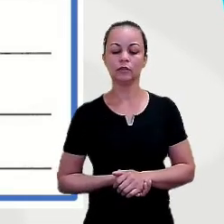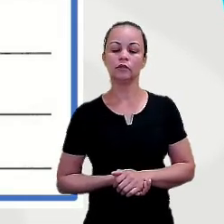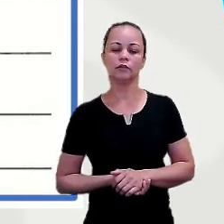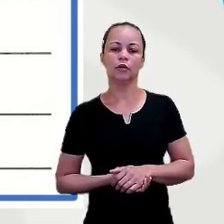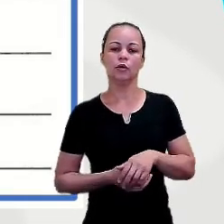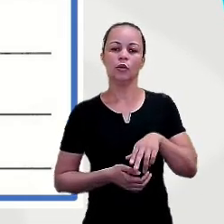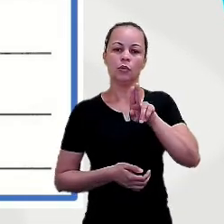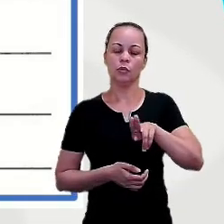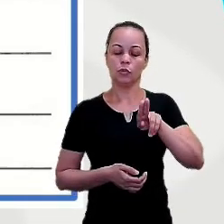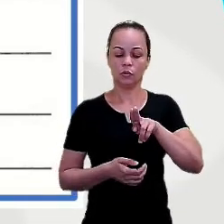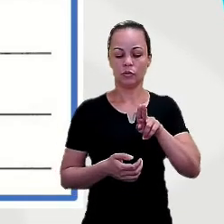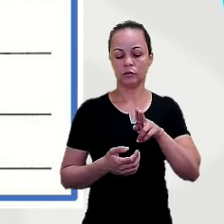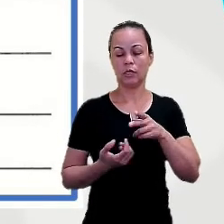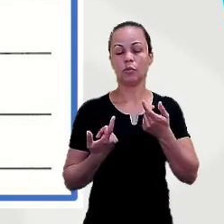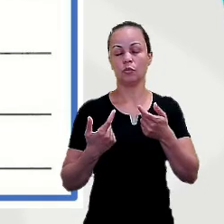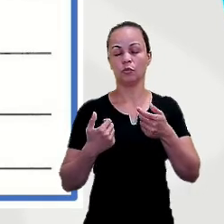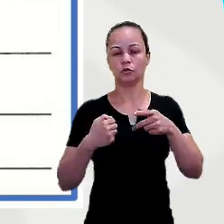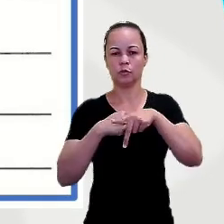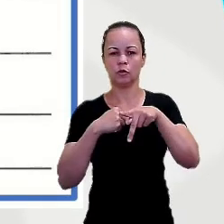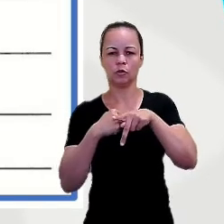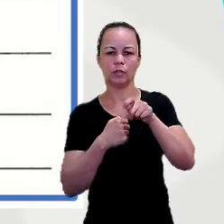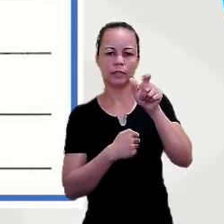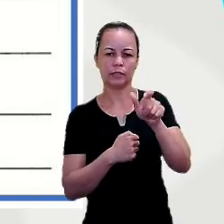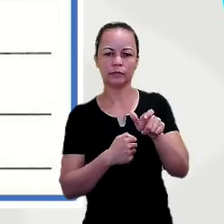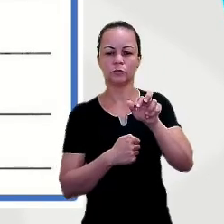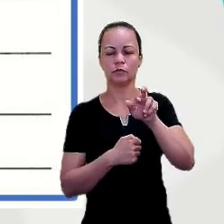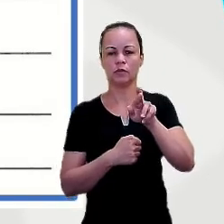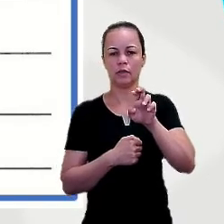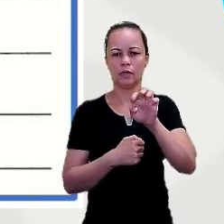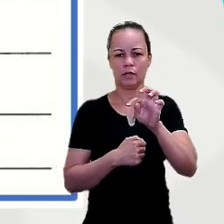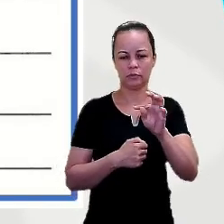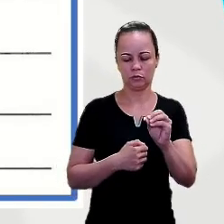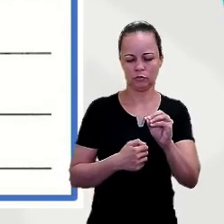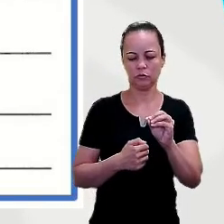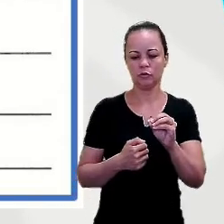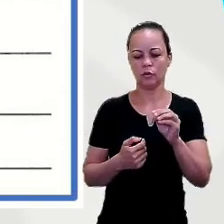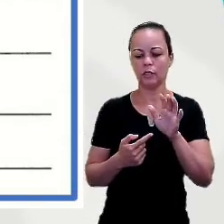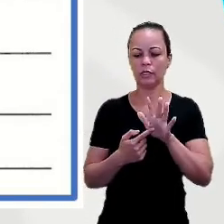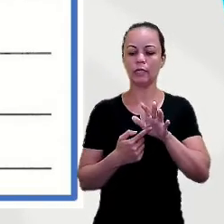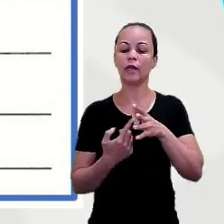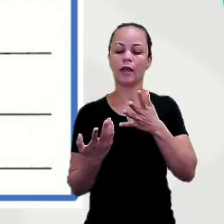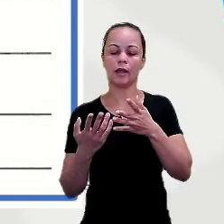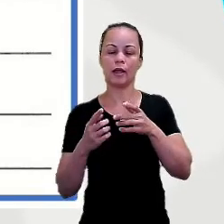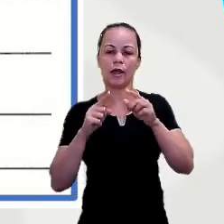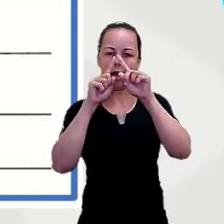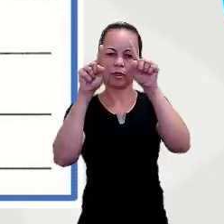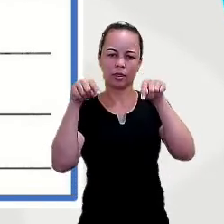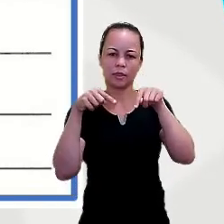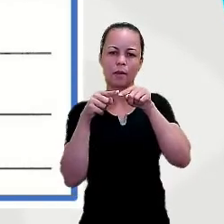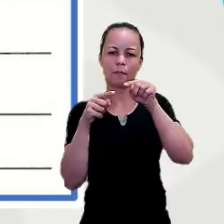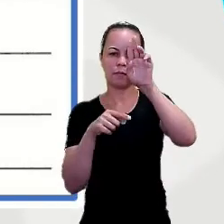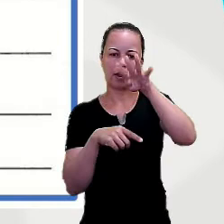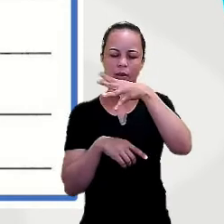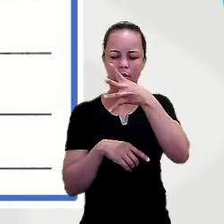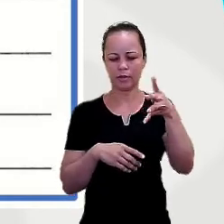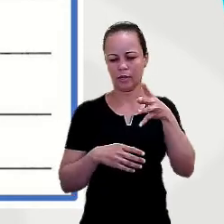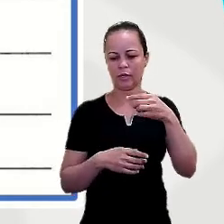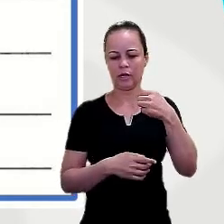os pronomes do caso reto. Que é aquela tabelinha ali, ó. Que apareceu. O eu, o tu,